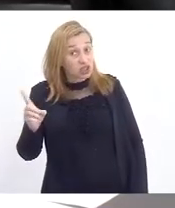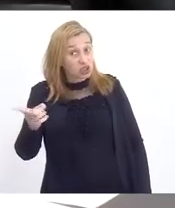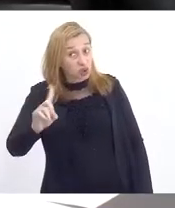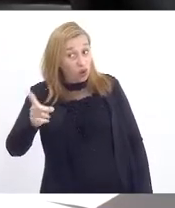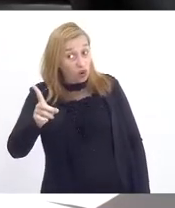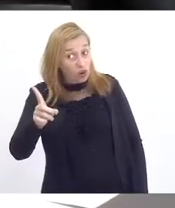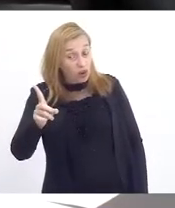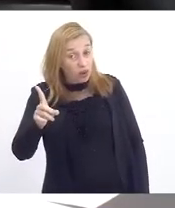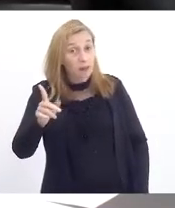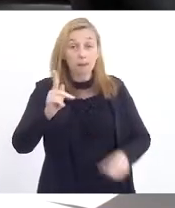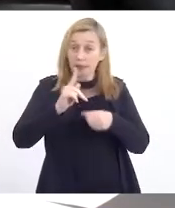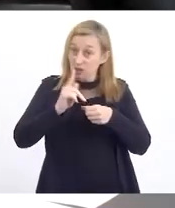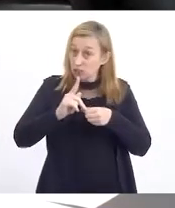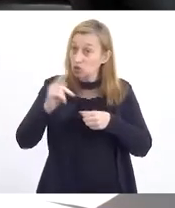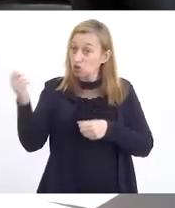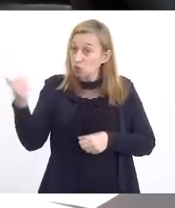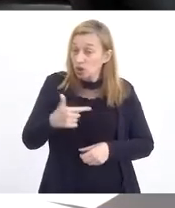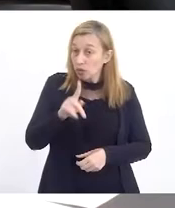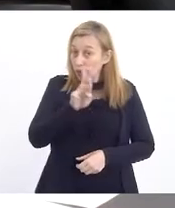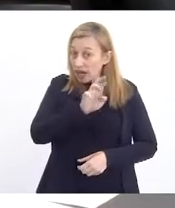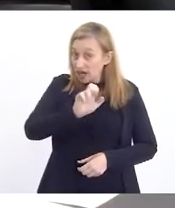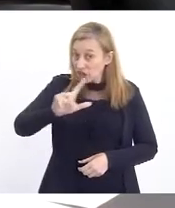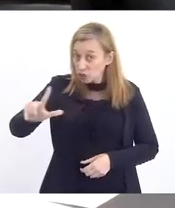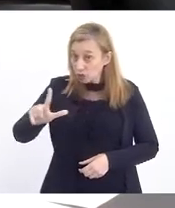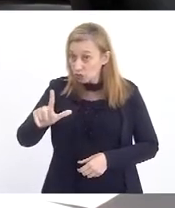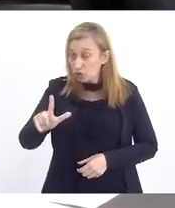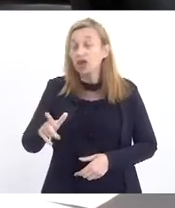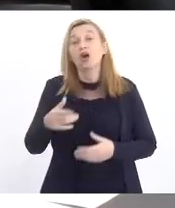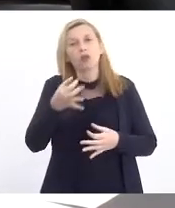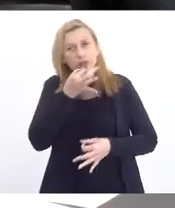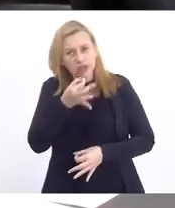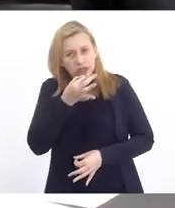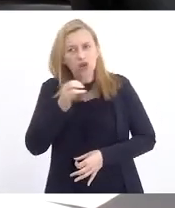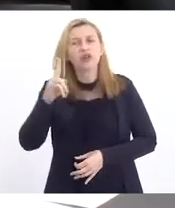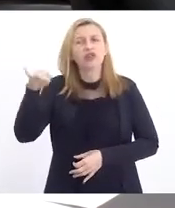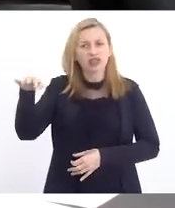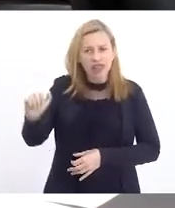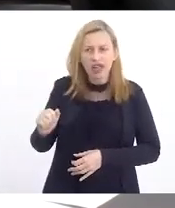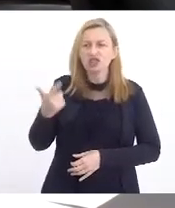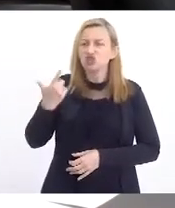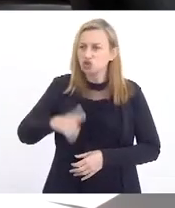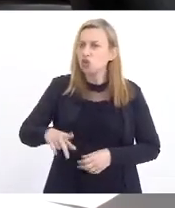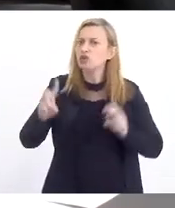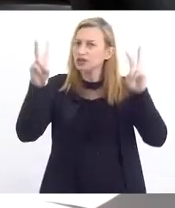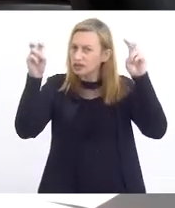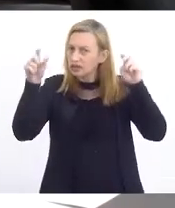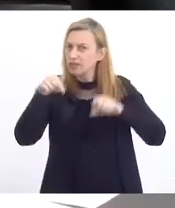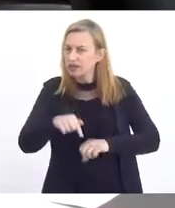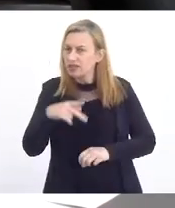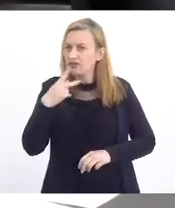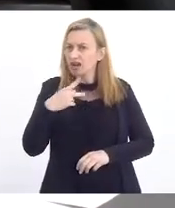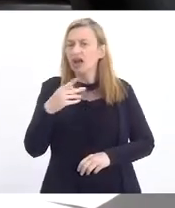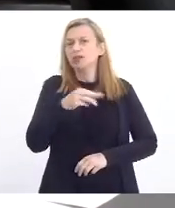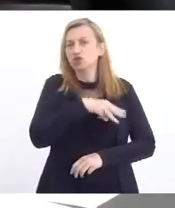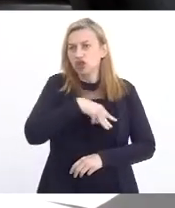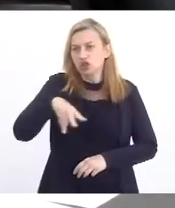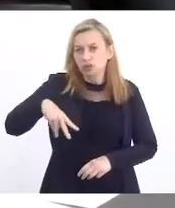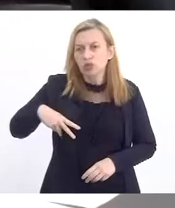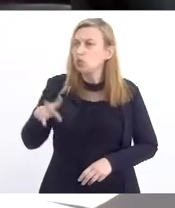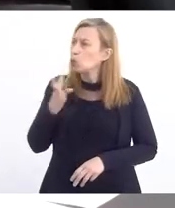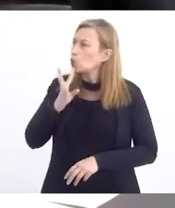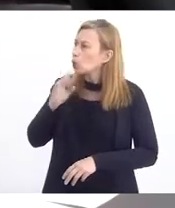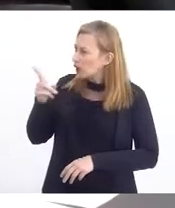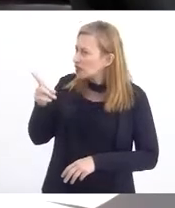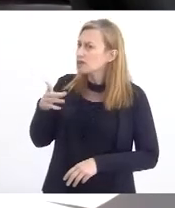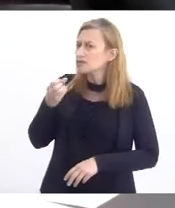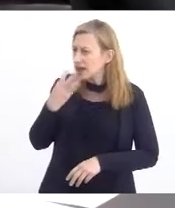Então, eu queria também dar essa sugestão ao INEA, novamente levantar esse tema aqui com o Ministério Público, que conhece isso